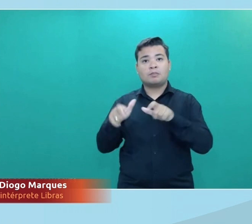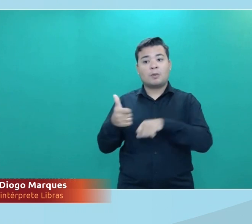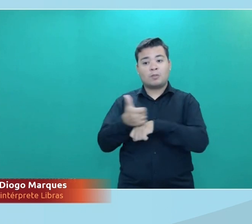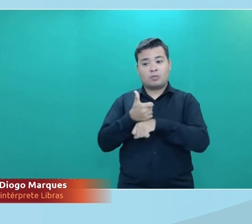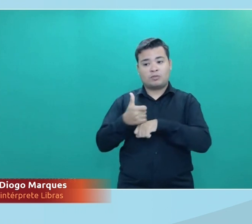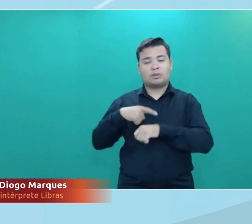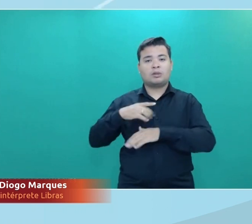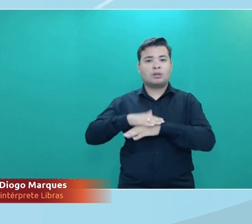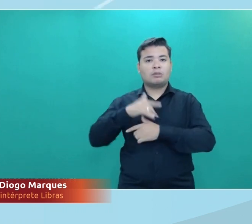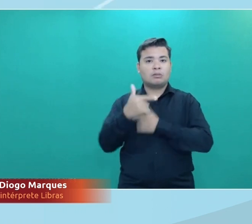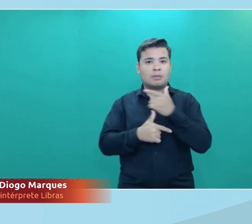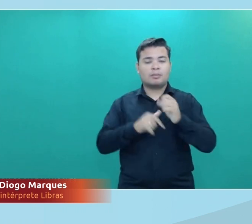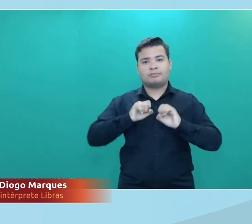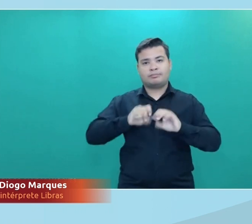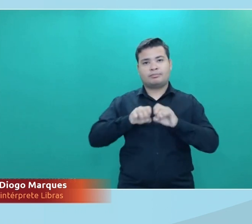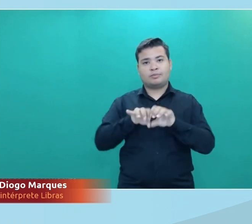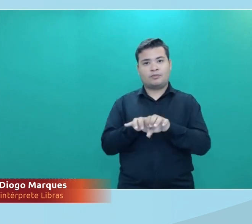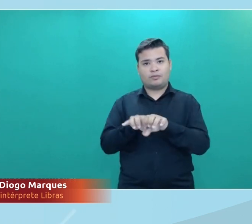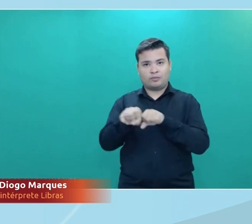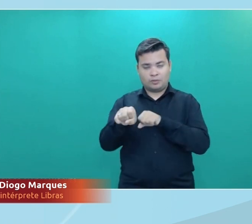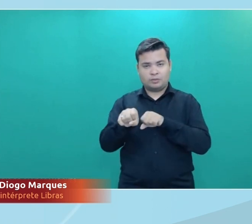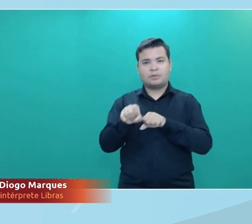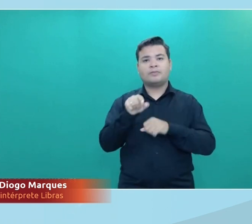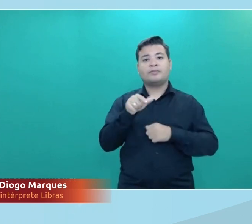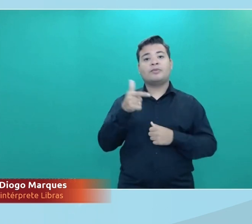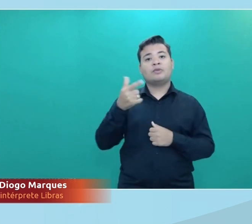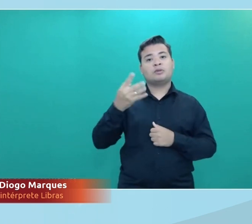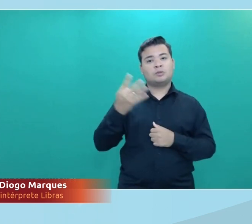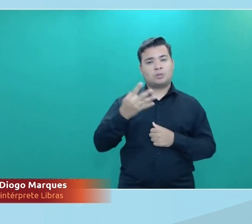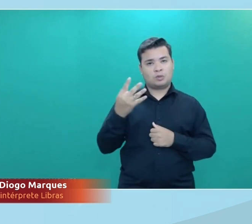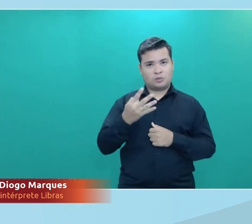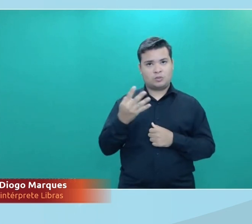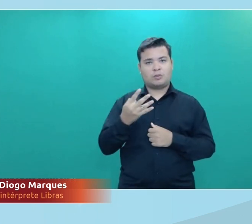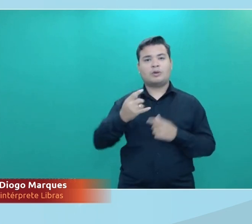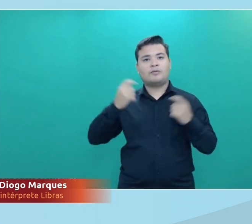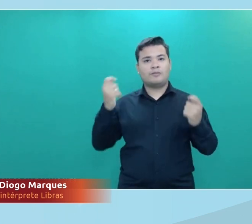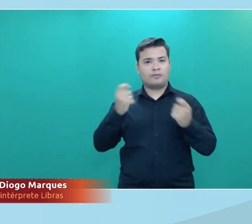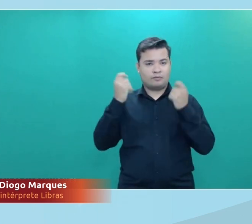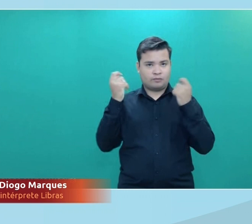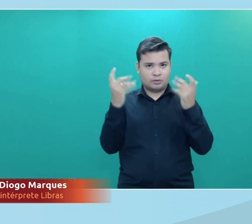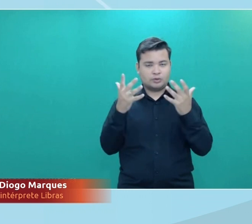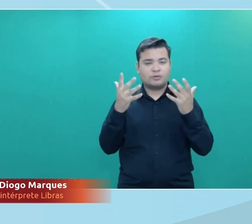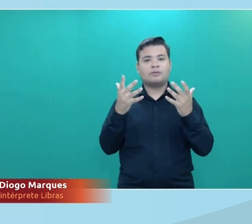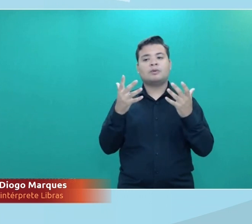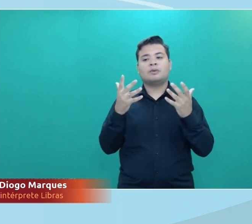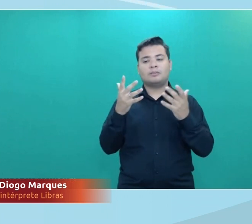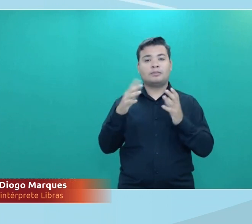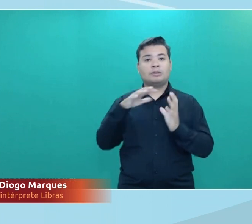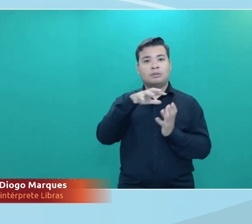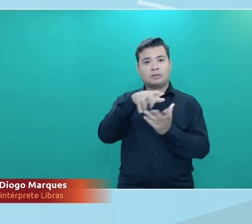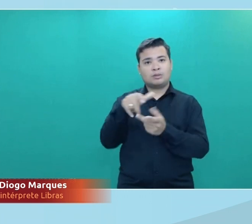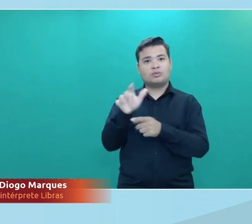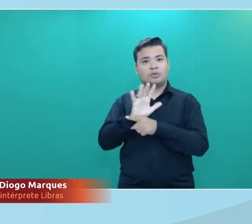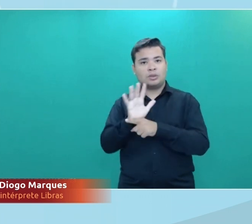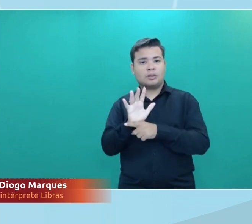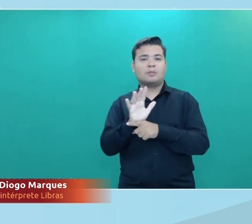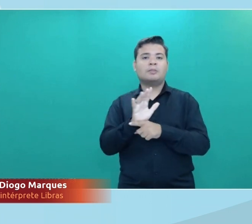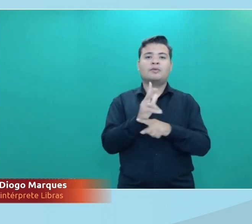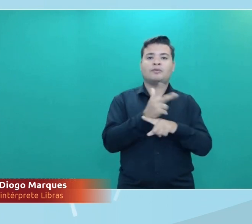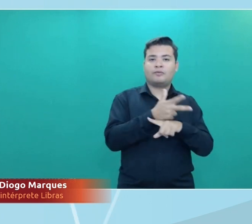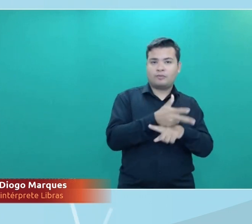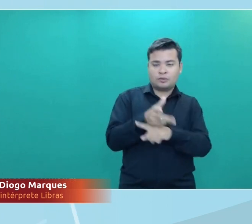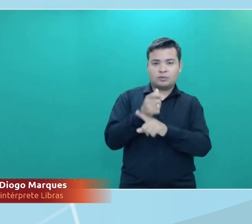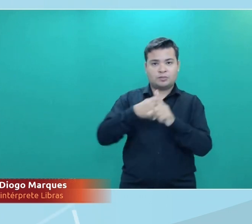formativas durante a 24ª edição do Festival Internacional de Cinema e Vídeo Ambiental, o FICA. As inscrições podem